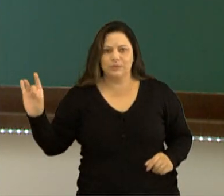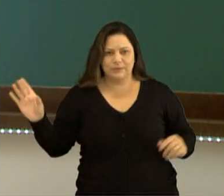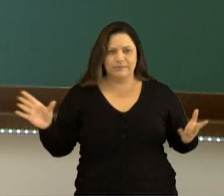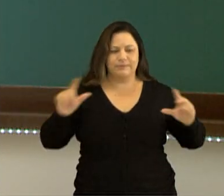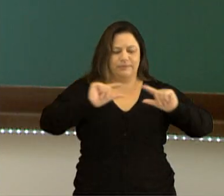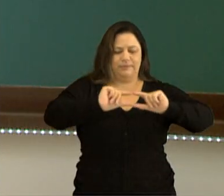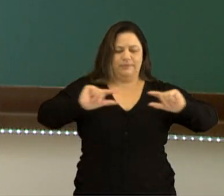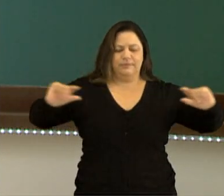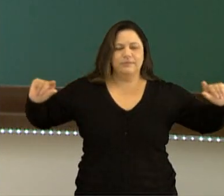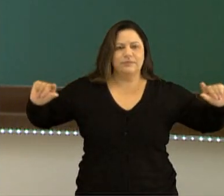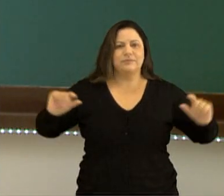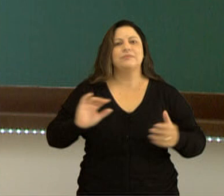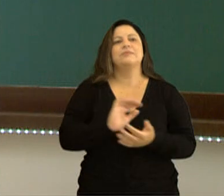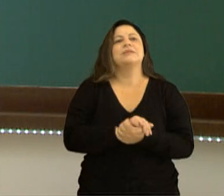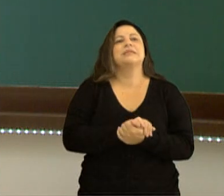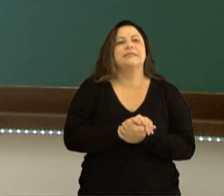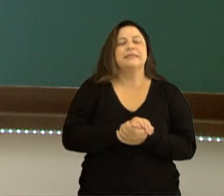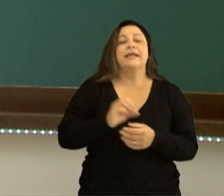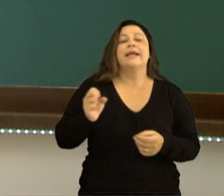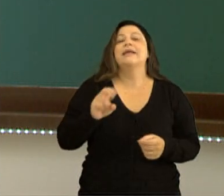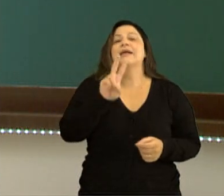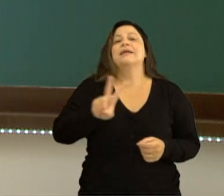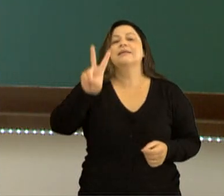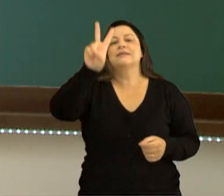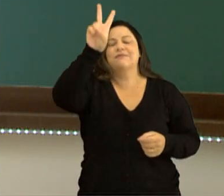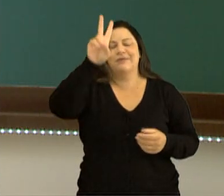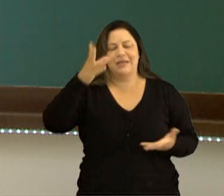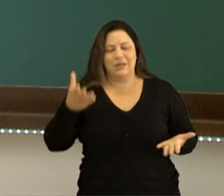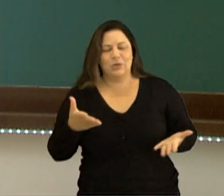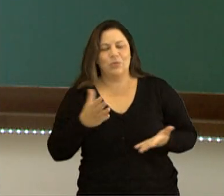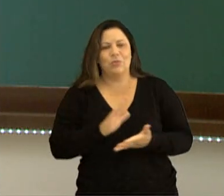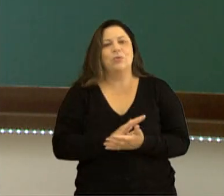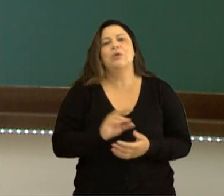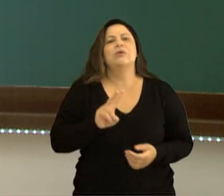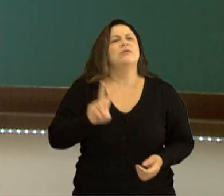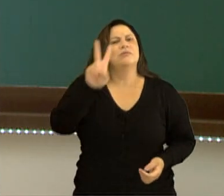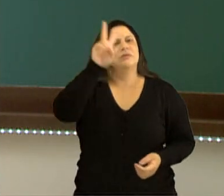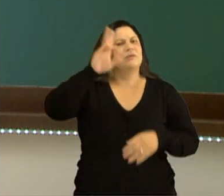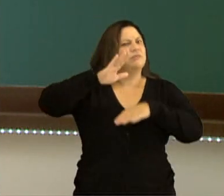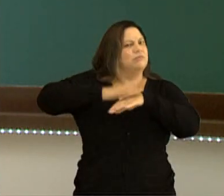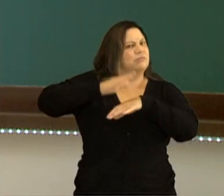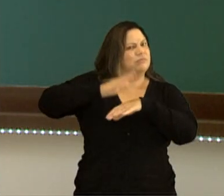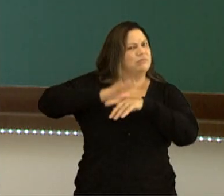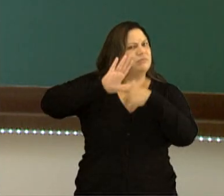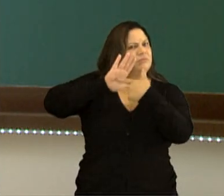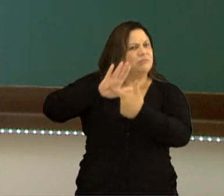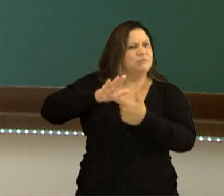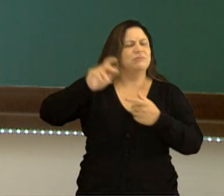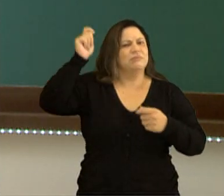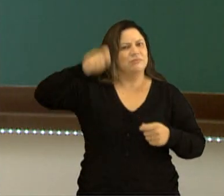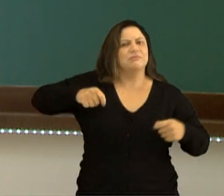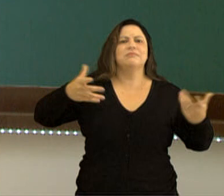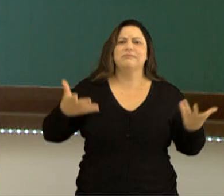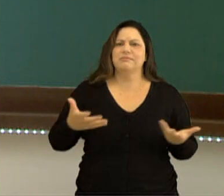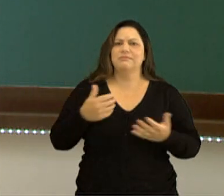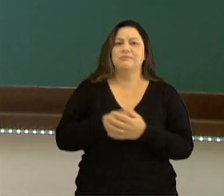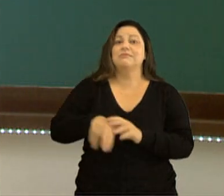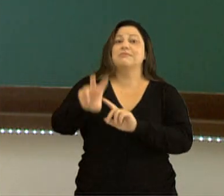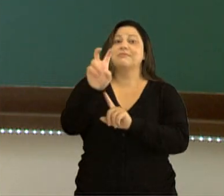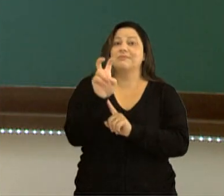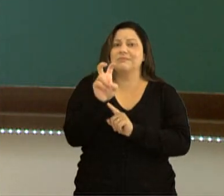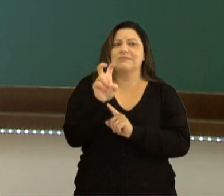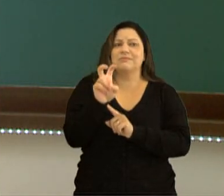o que entrou, nós temos esses valores. O valor que mais apareceu é exatamente o